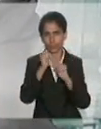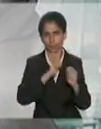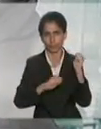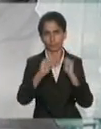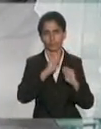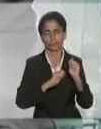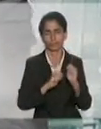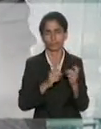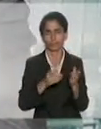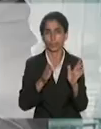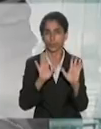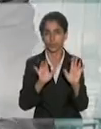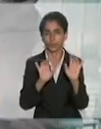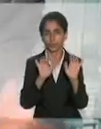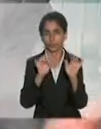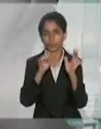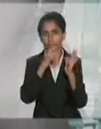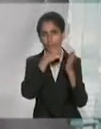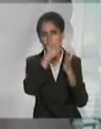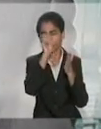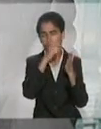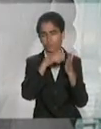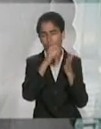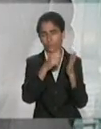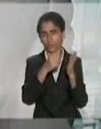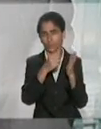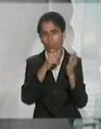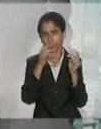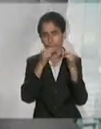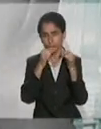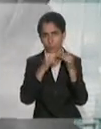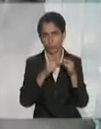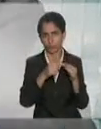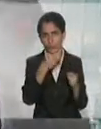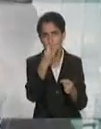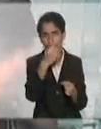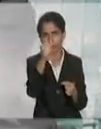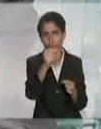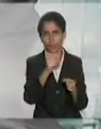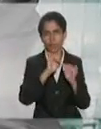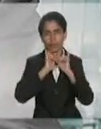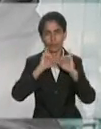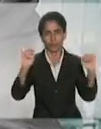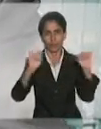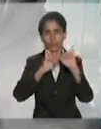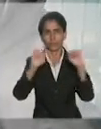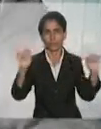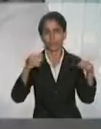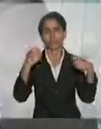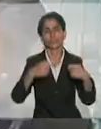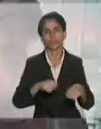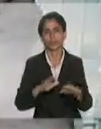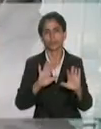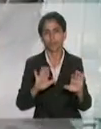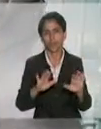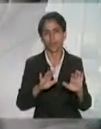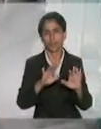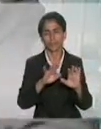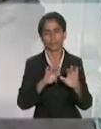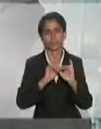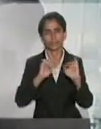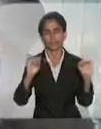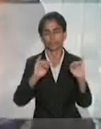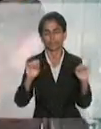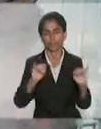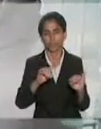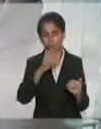administrativos não cumpriram o que manda o artigo 37 da Constituição, da publicidade aos mesmos. Ninguém viu o teor,